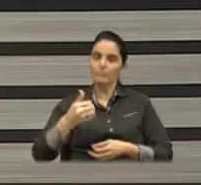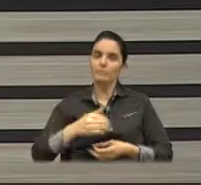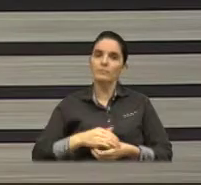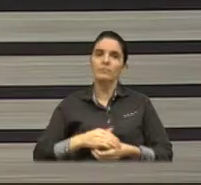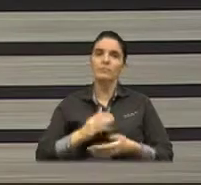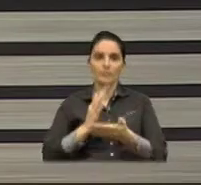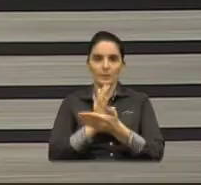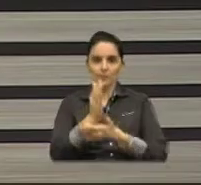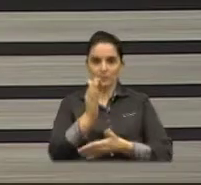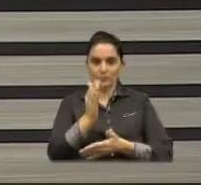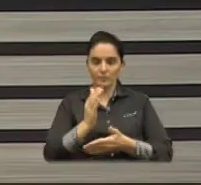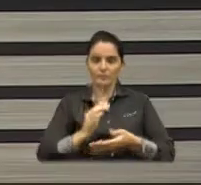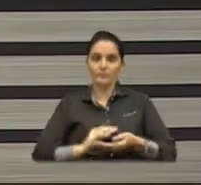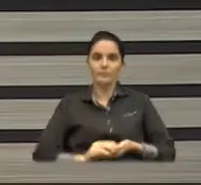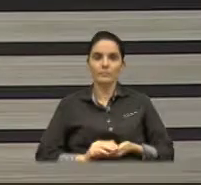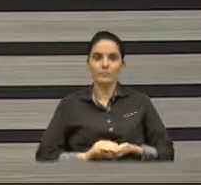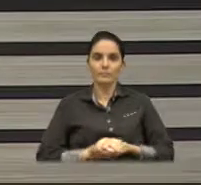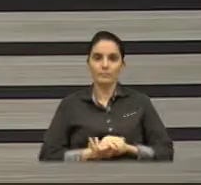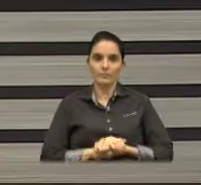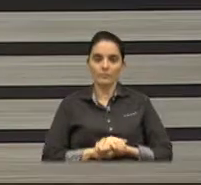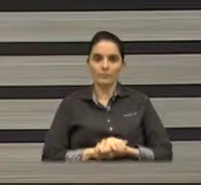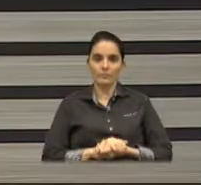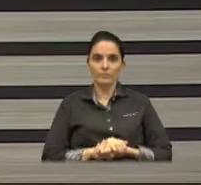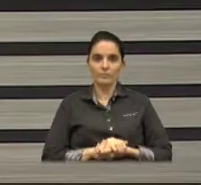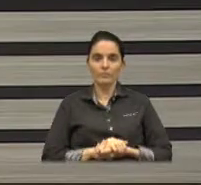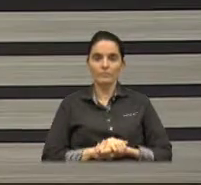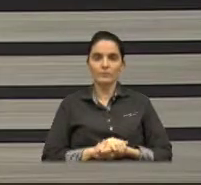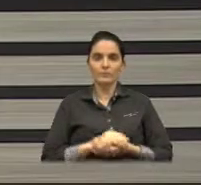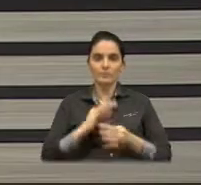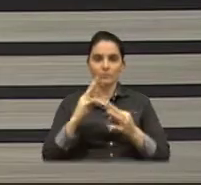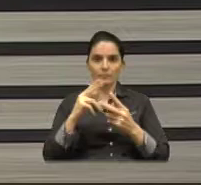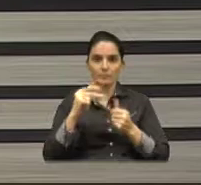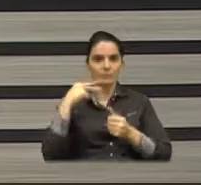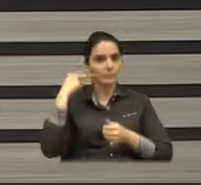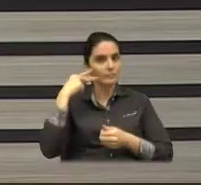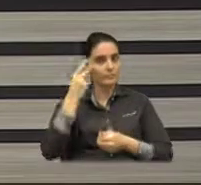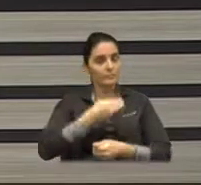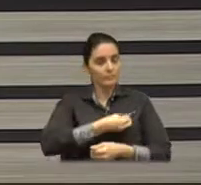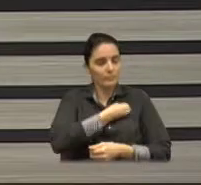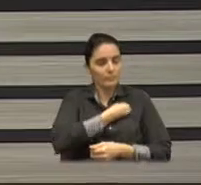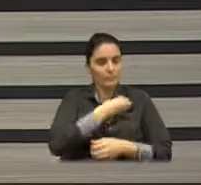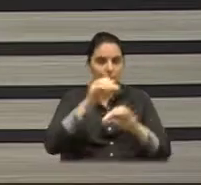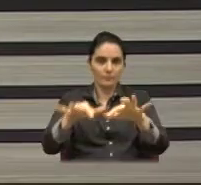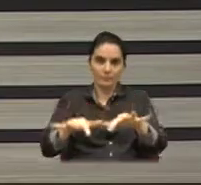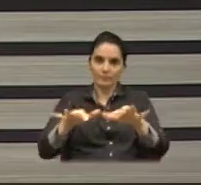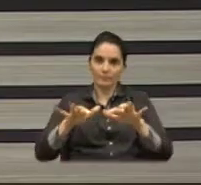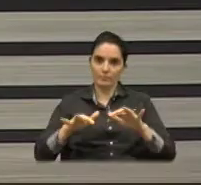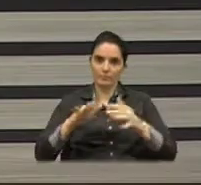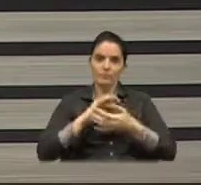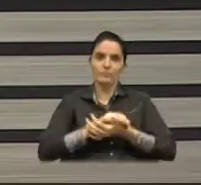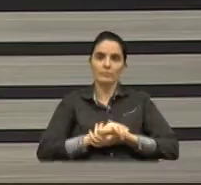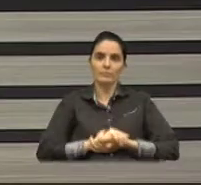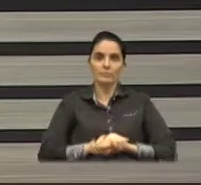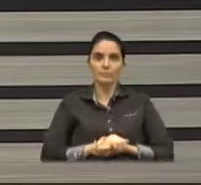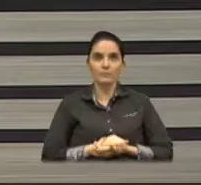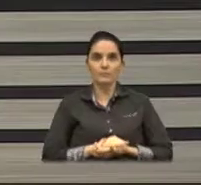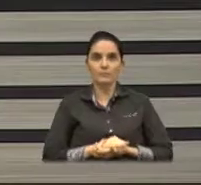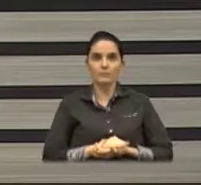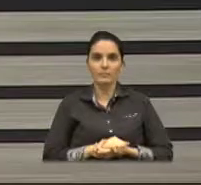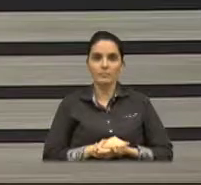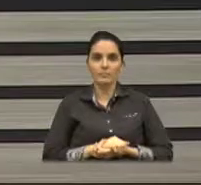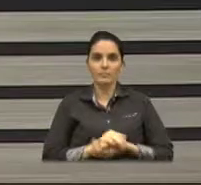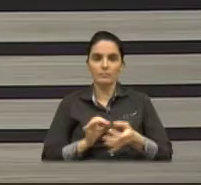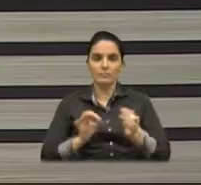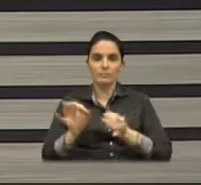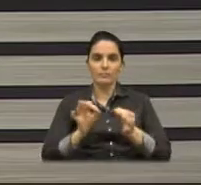191/2016 foi aprovada. O projeto foi aprovado por todos os vereadores presentes no plenário. Obrigado.